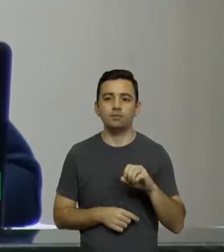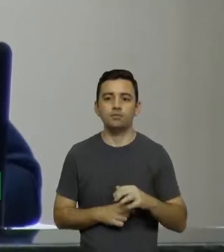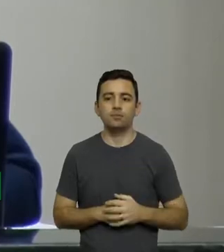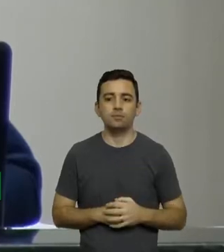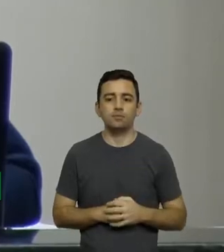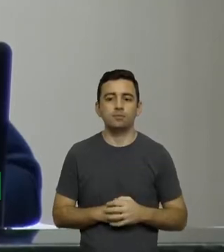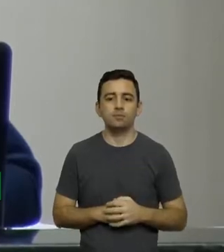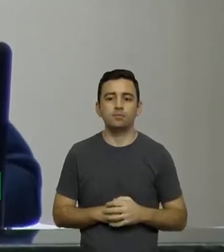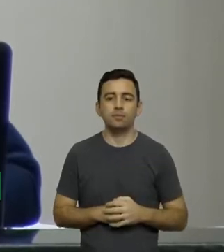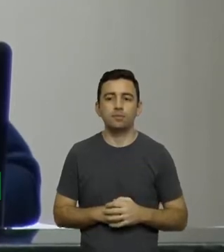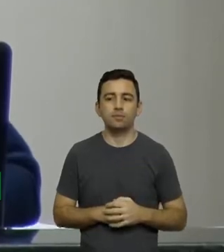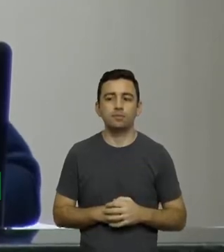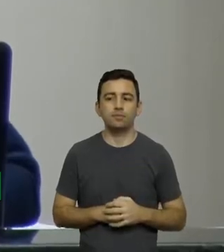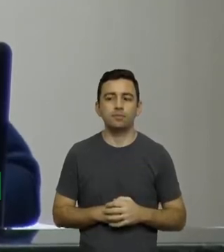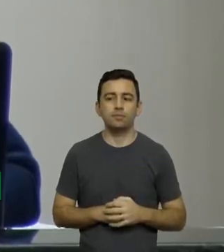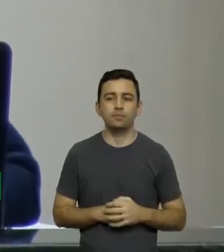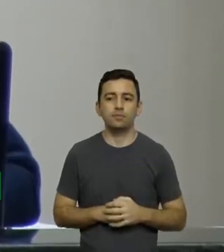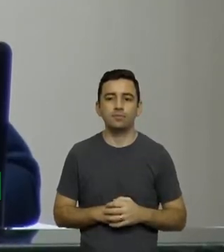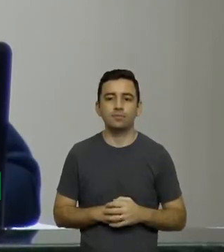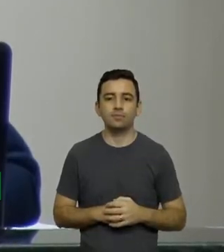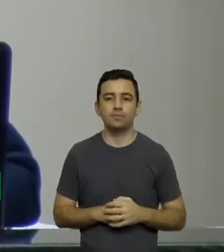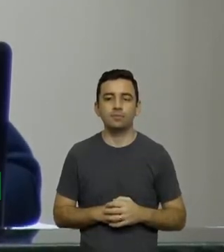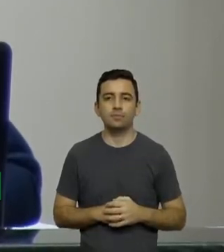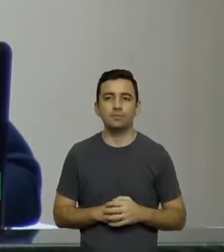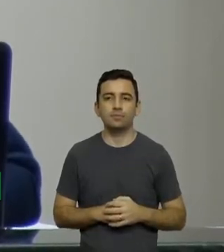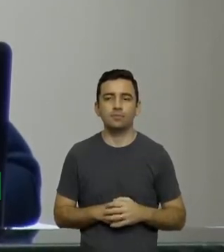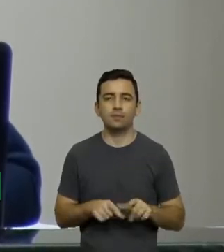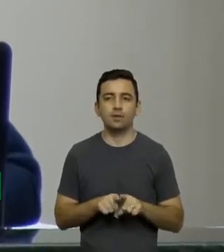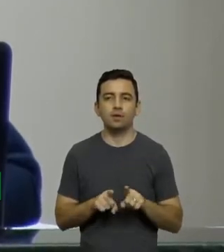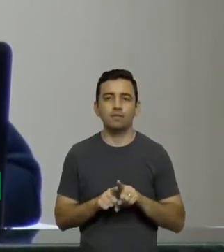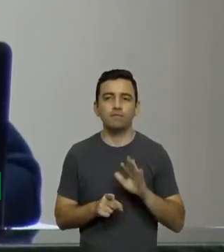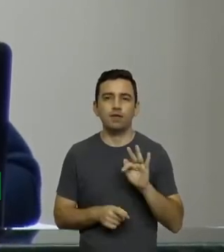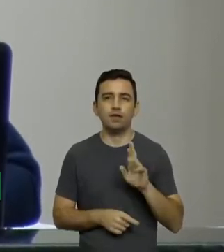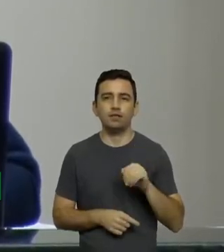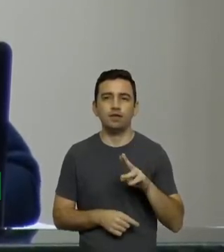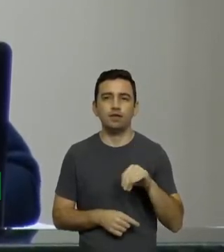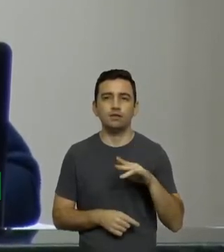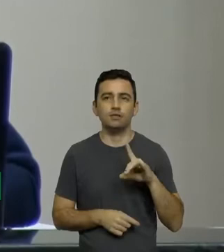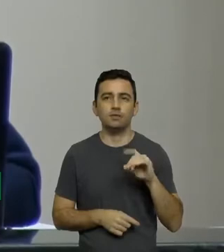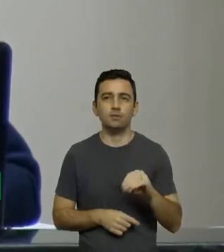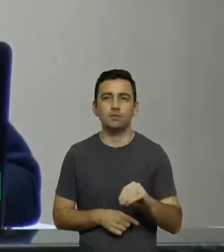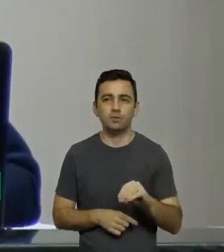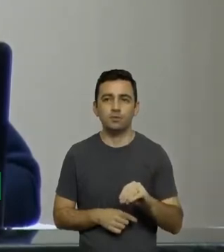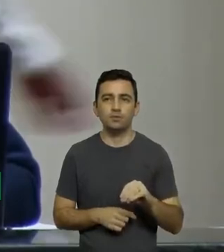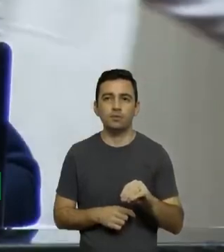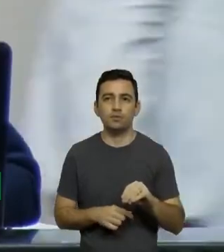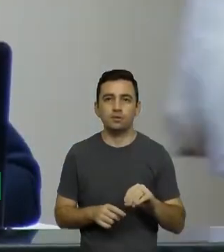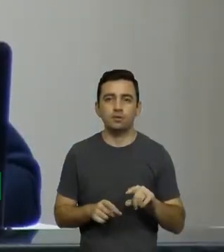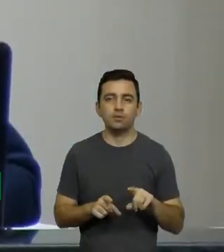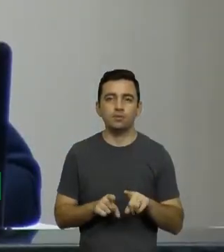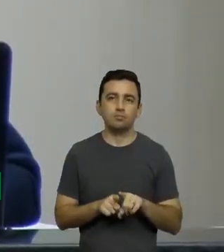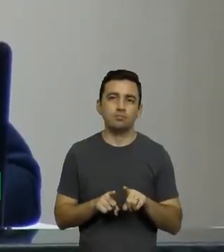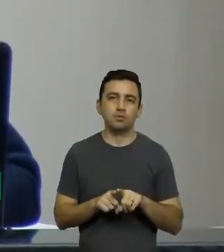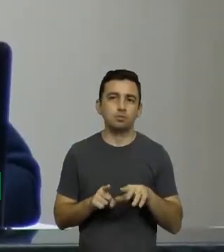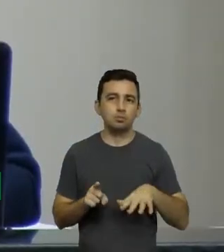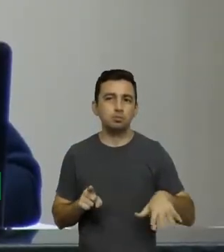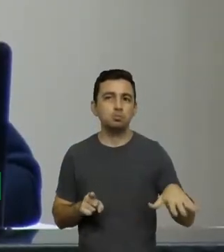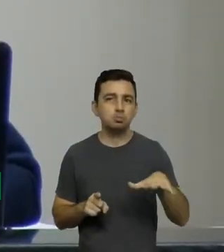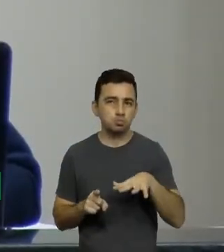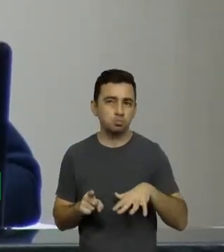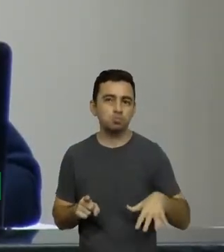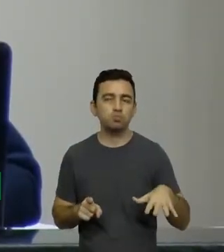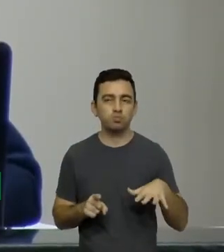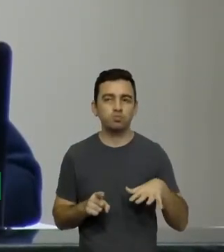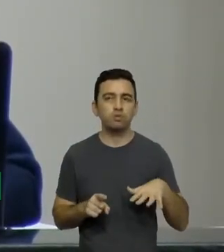Alcione Alves, Fernando Momo, vereadores de Urubici que estão na nossa